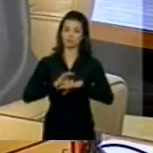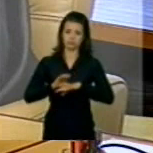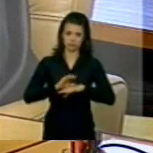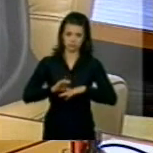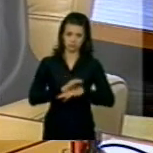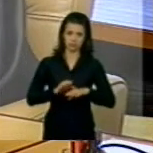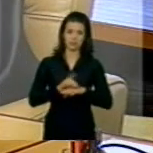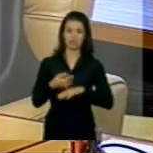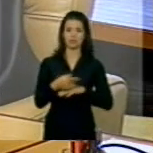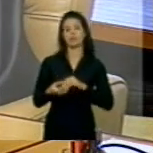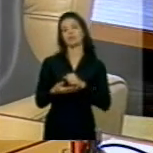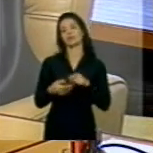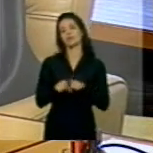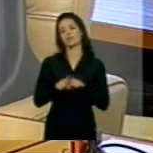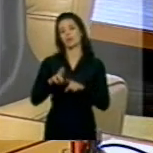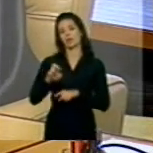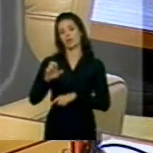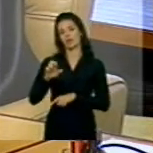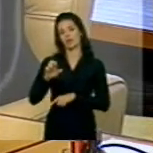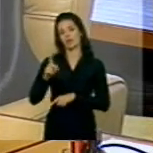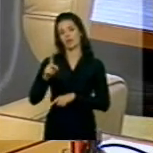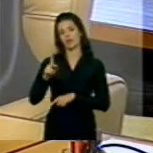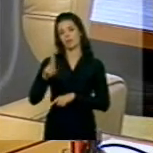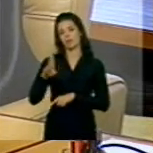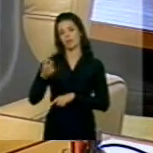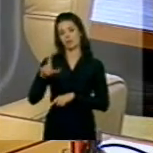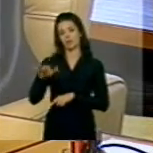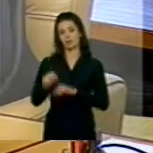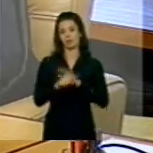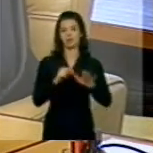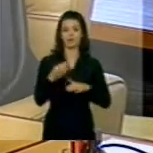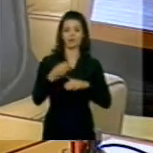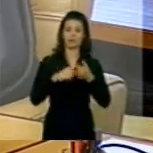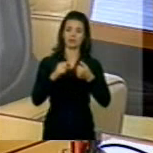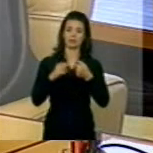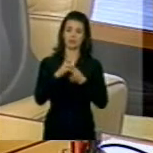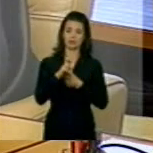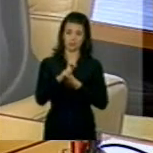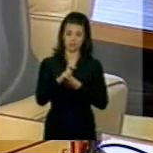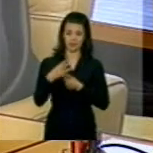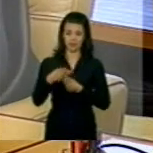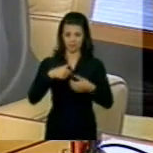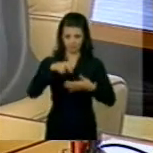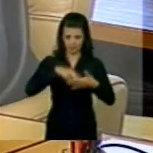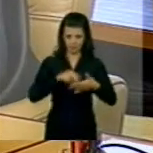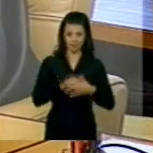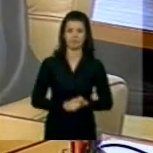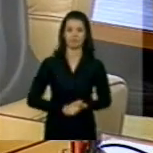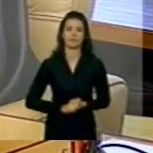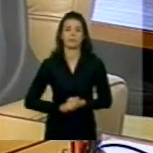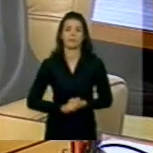portanto, com o princípio republicano. Como está redigido esse parágrafo 3º, artigo 53? Me permito ler.